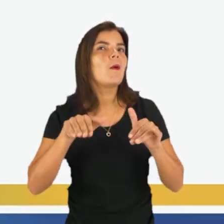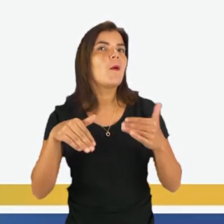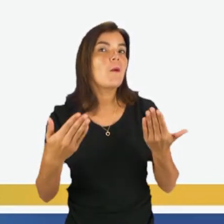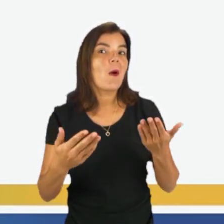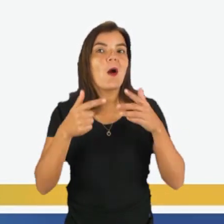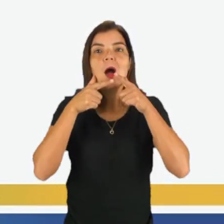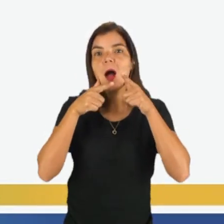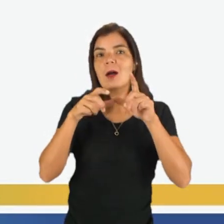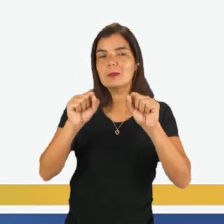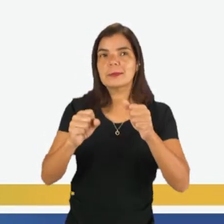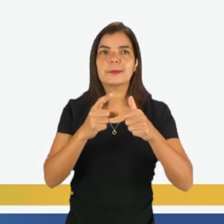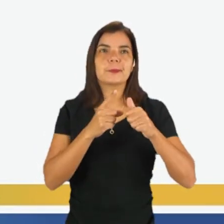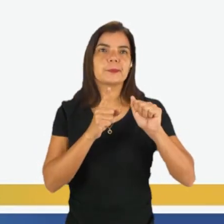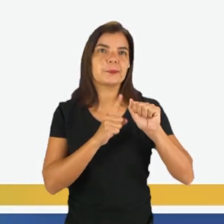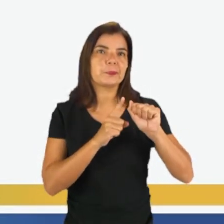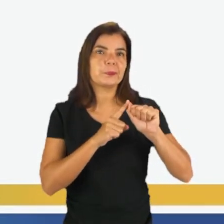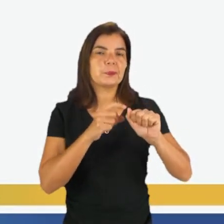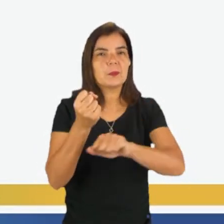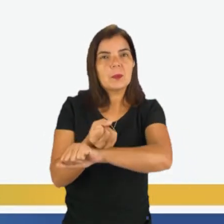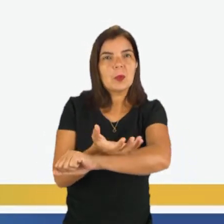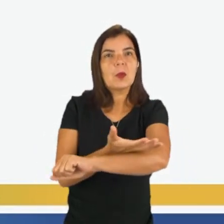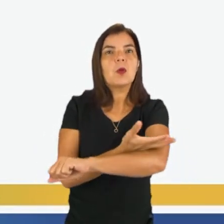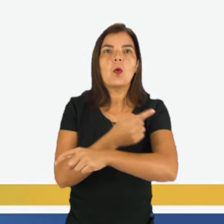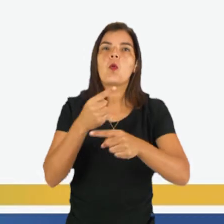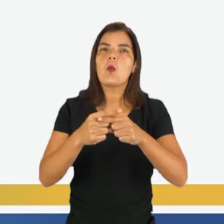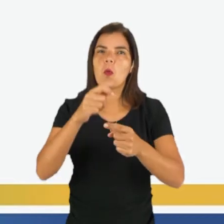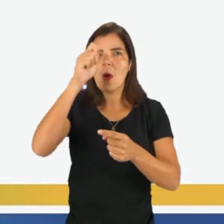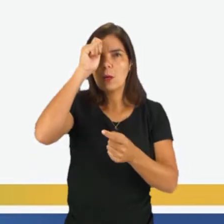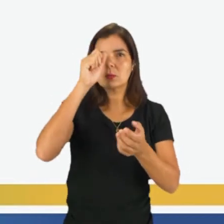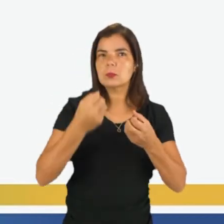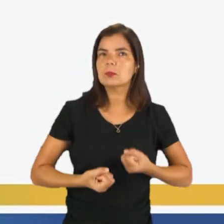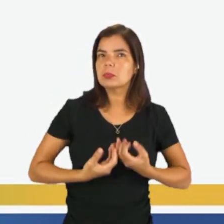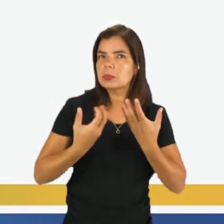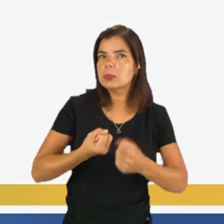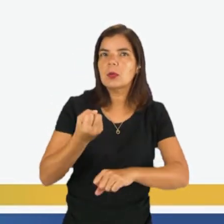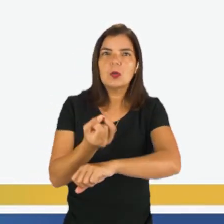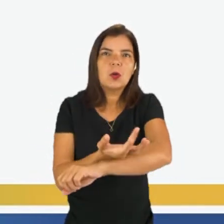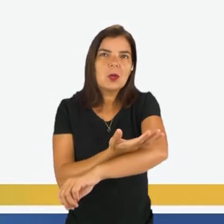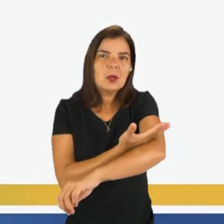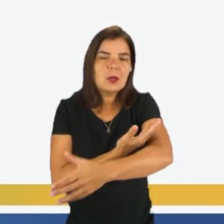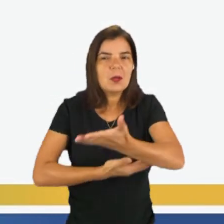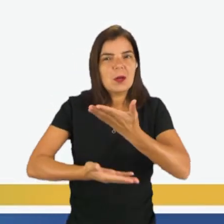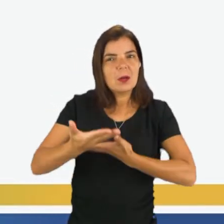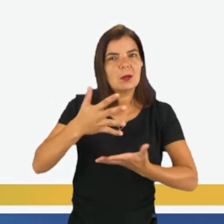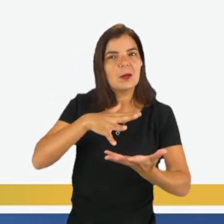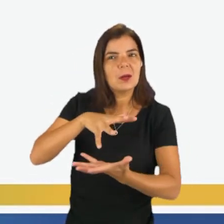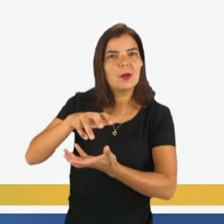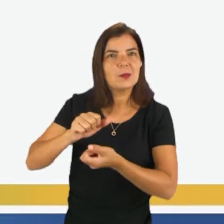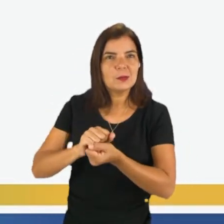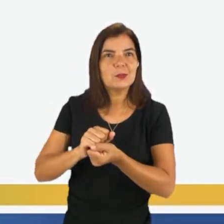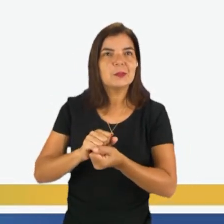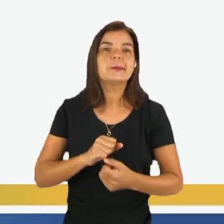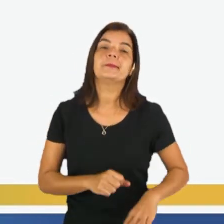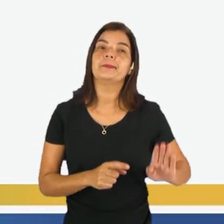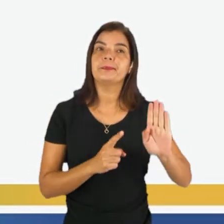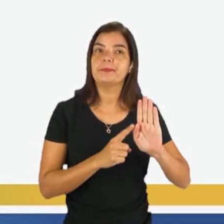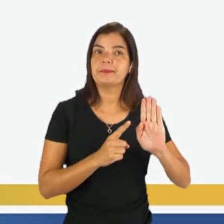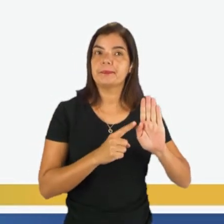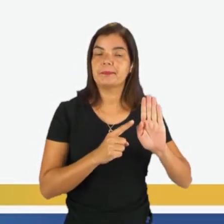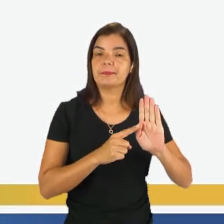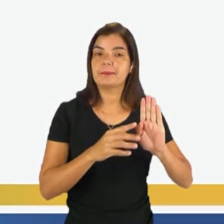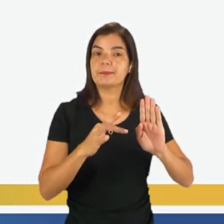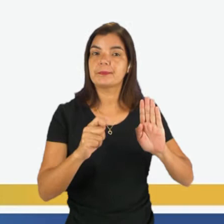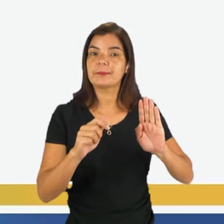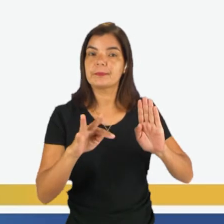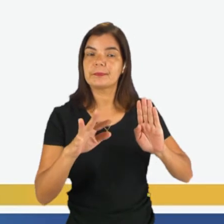da linguagem A. Emotiva, porque o autor expressa seu sentimento em relação à ecologia.